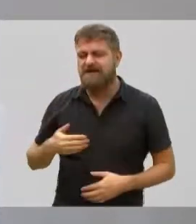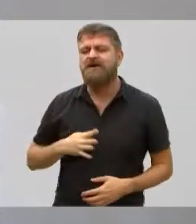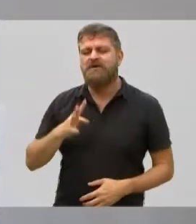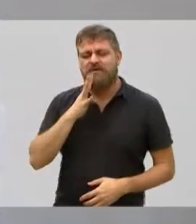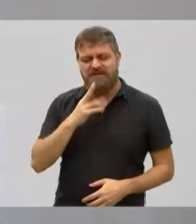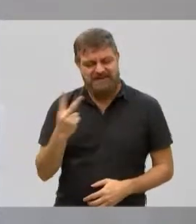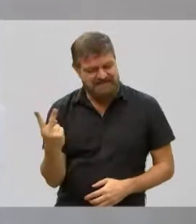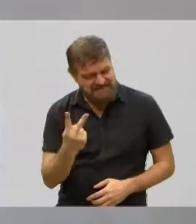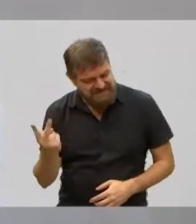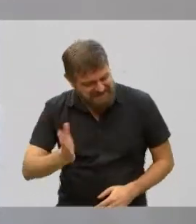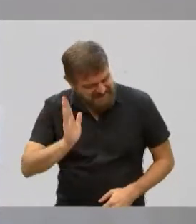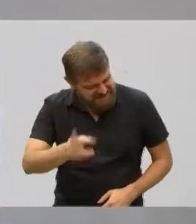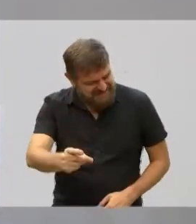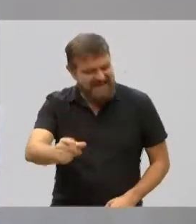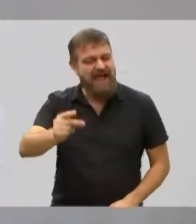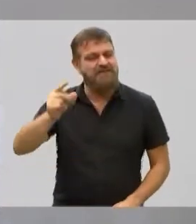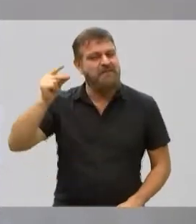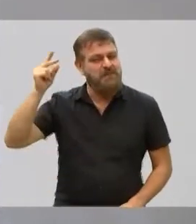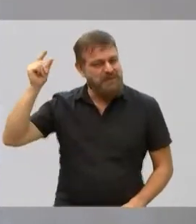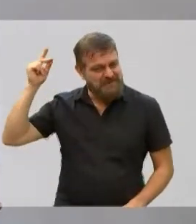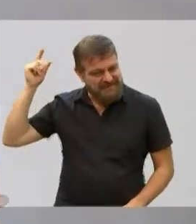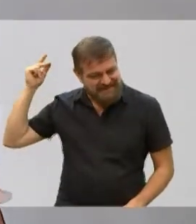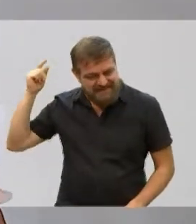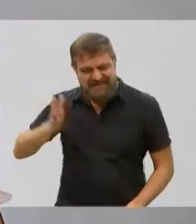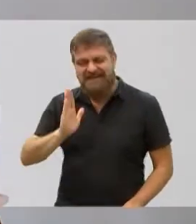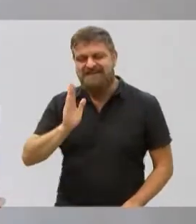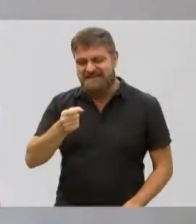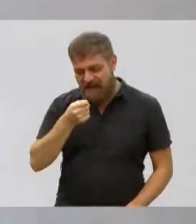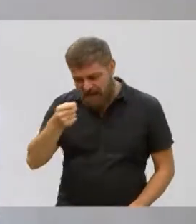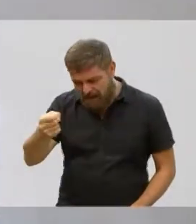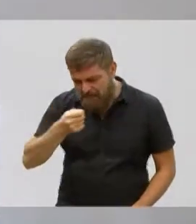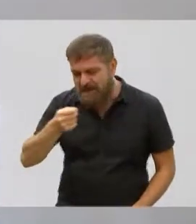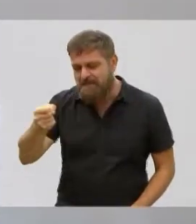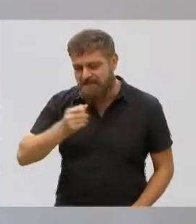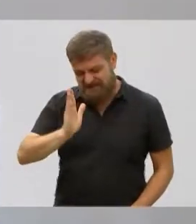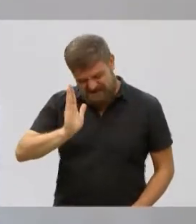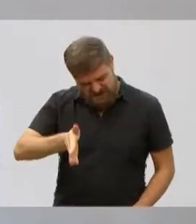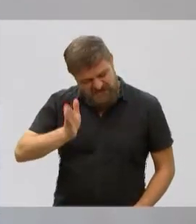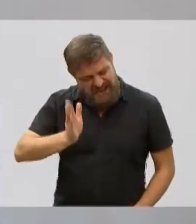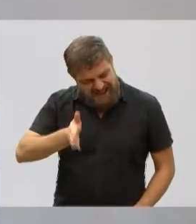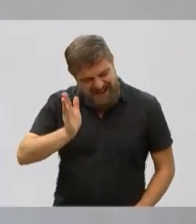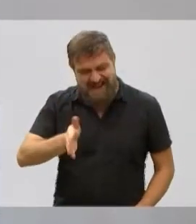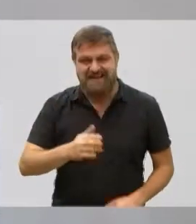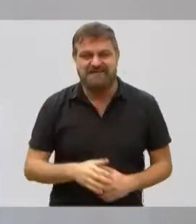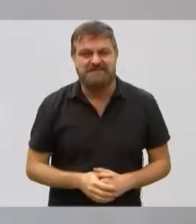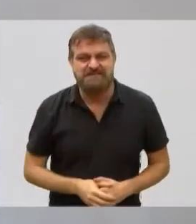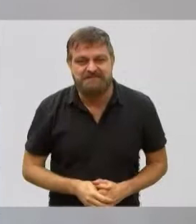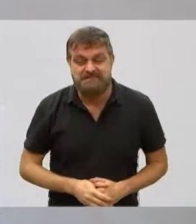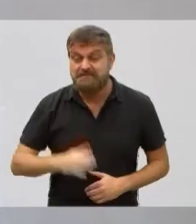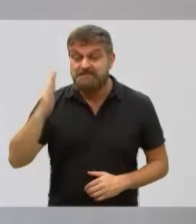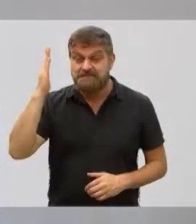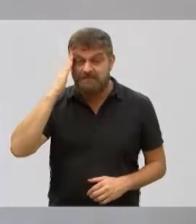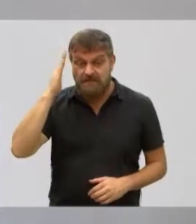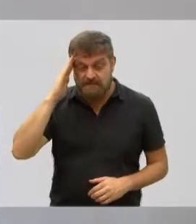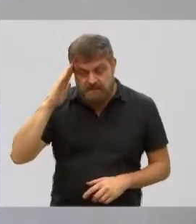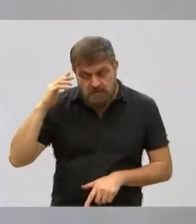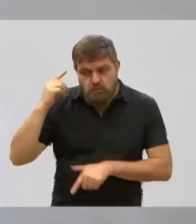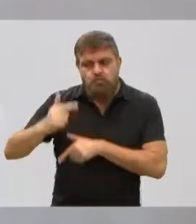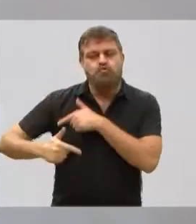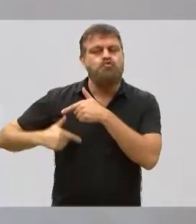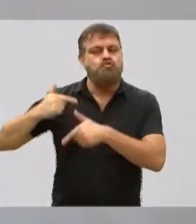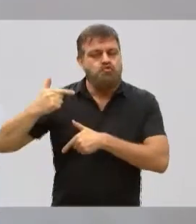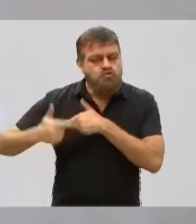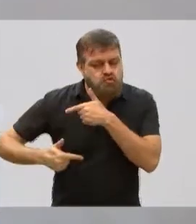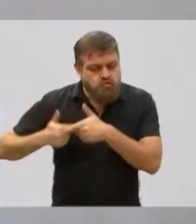já esses dois aqui de longas datas, de outros programas, de outros veículos de comunicação, e sei do